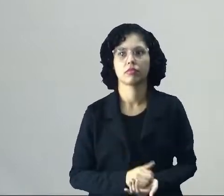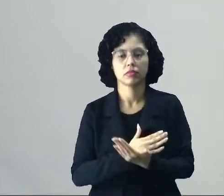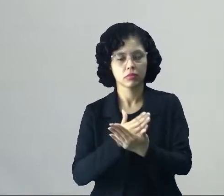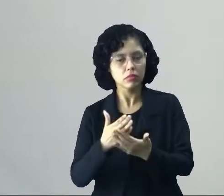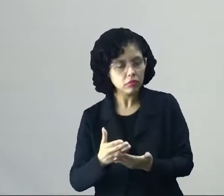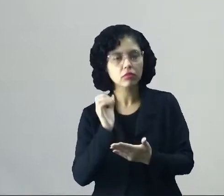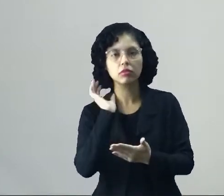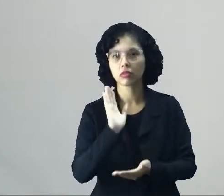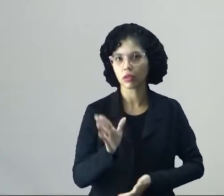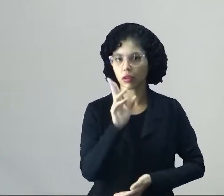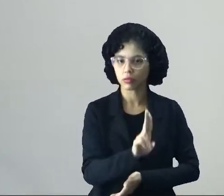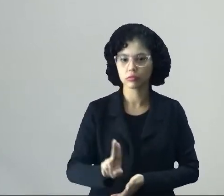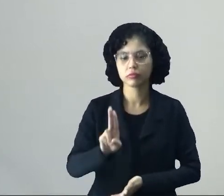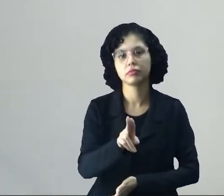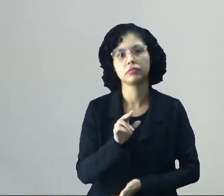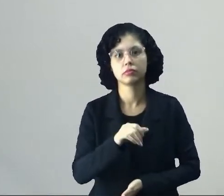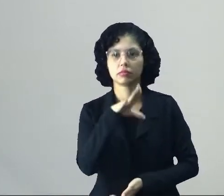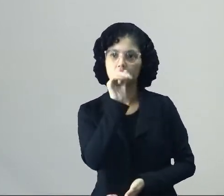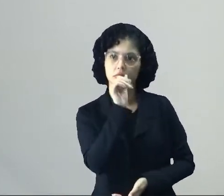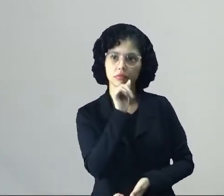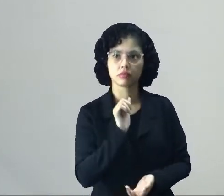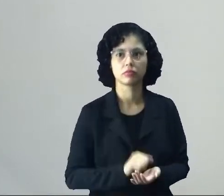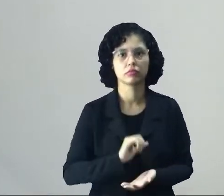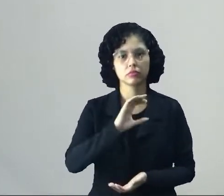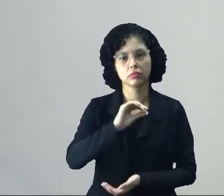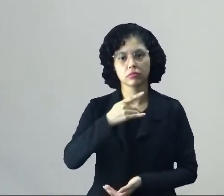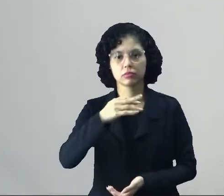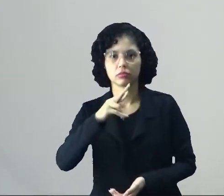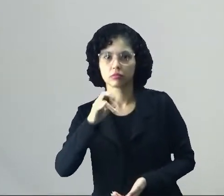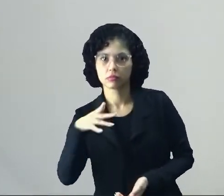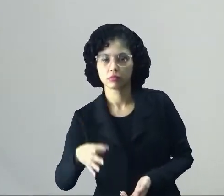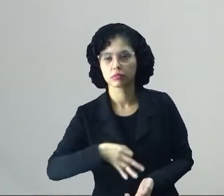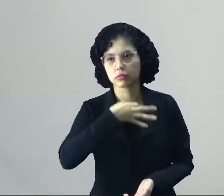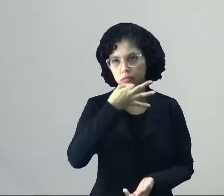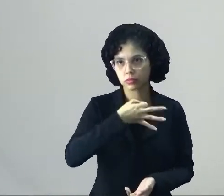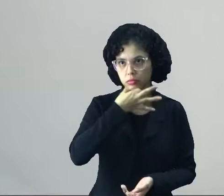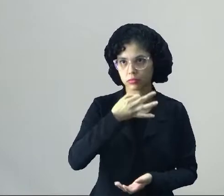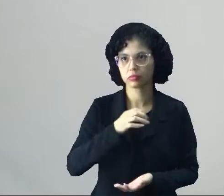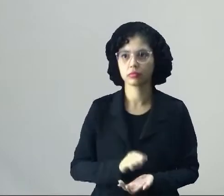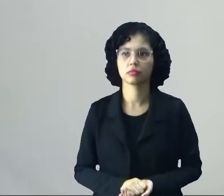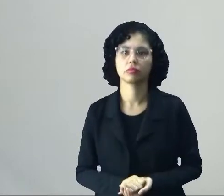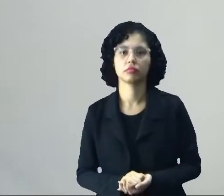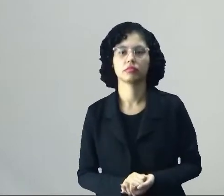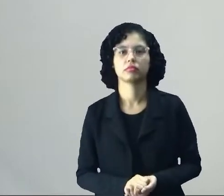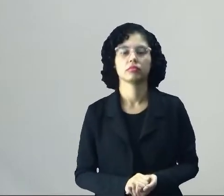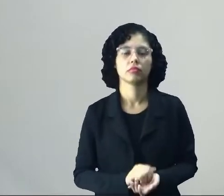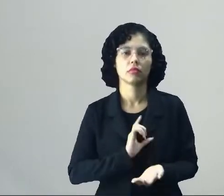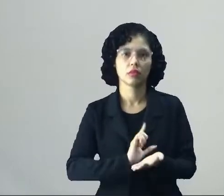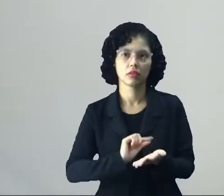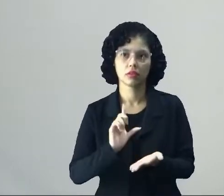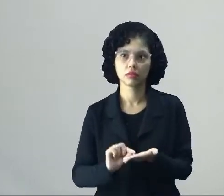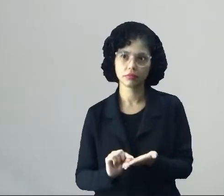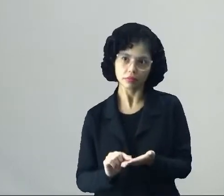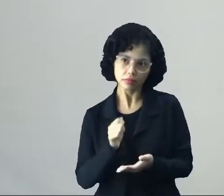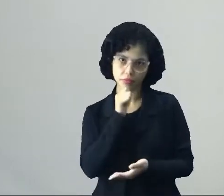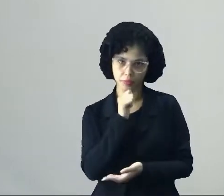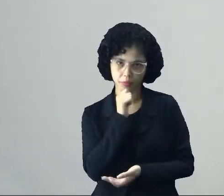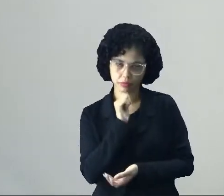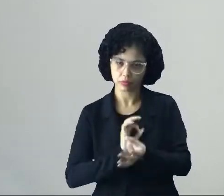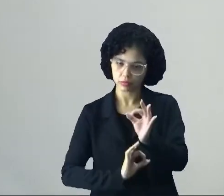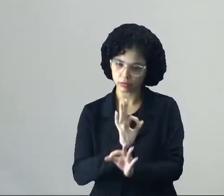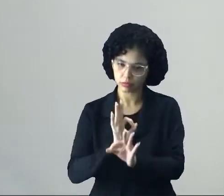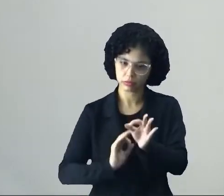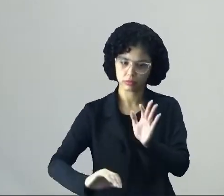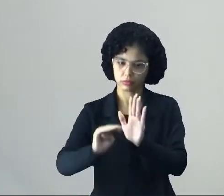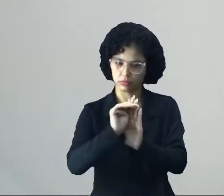inicia já utilizando um operador argumentativo. E aí você, né, se você cumpre essa